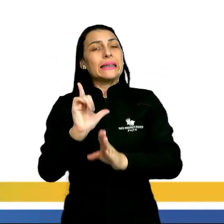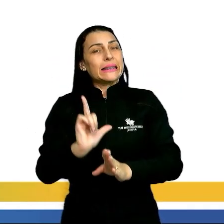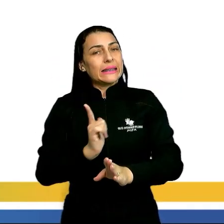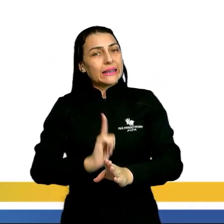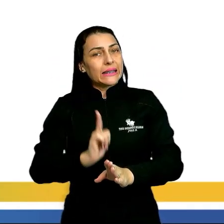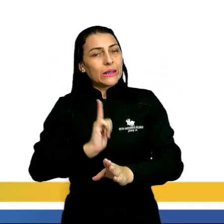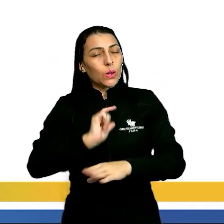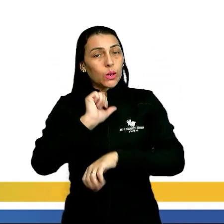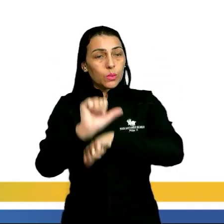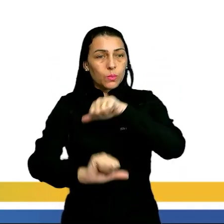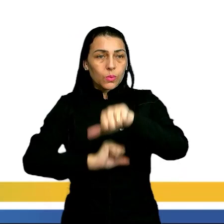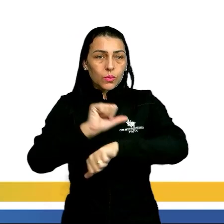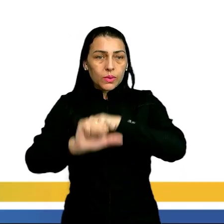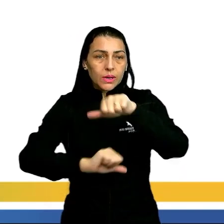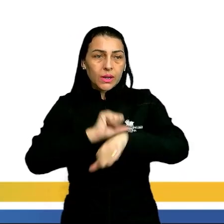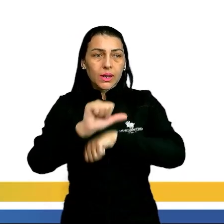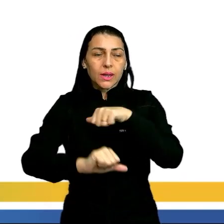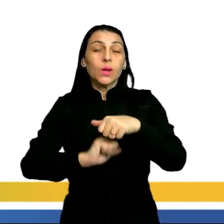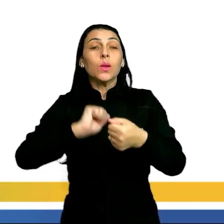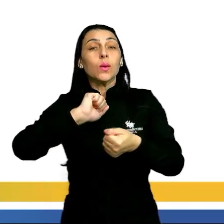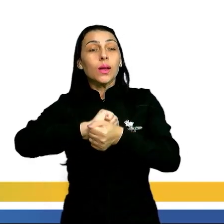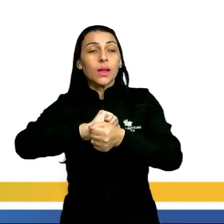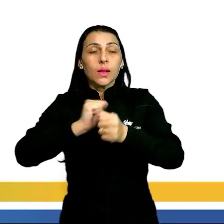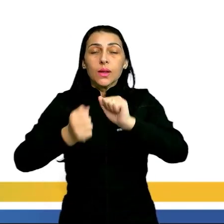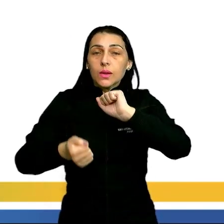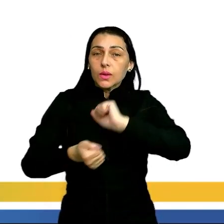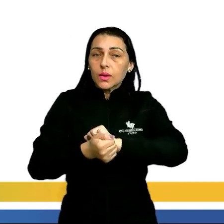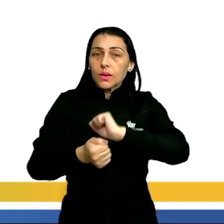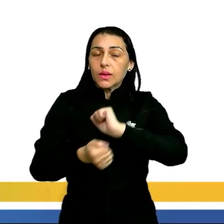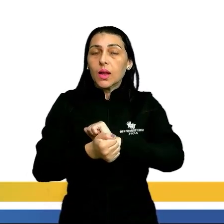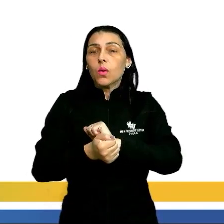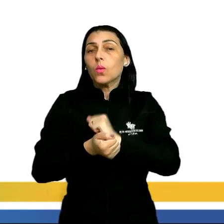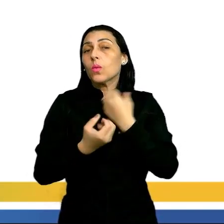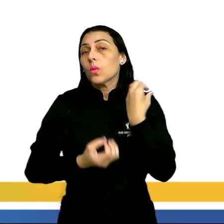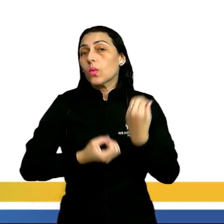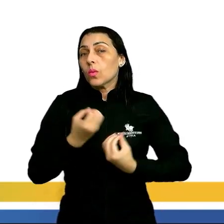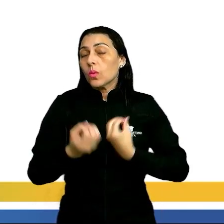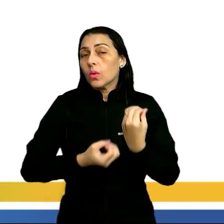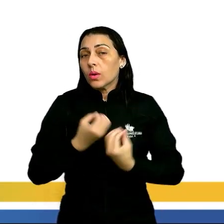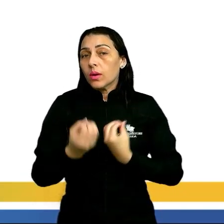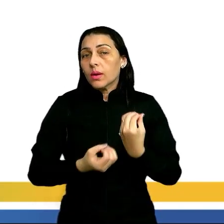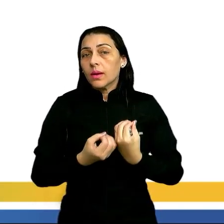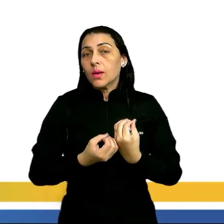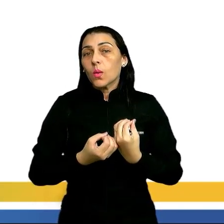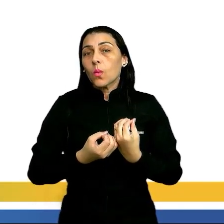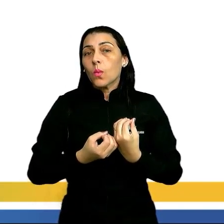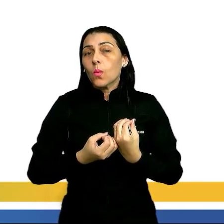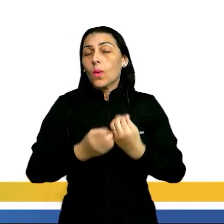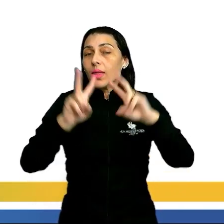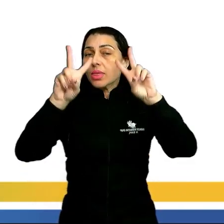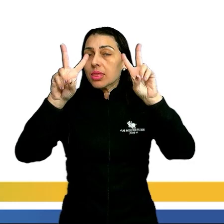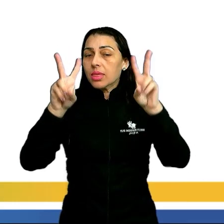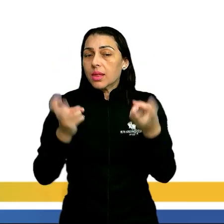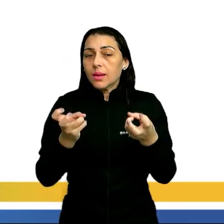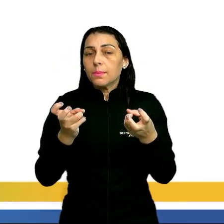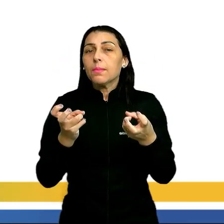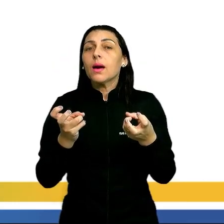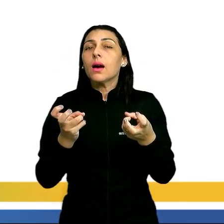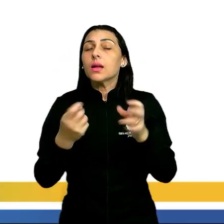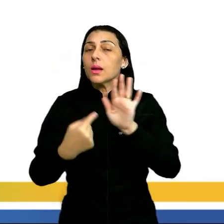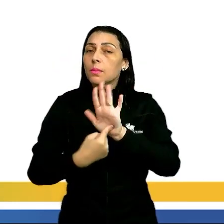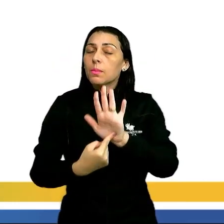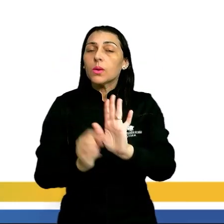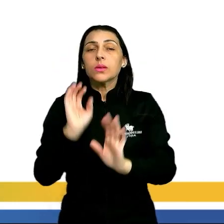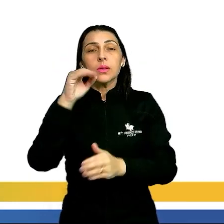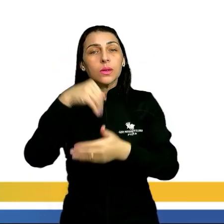de transição. Então, eu tenho que associar essa literatura de transição com a temática, é o que se